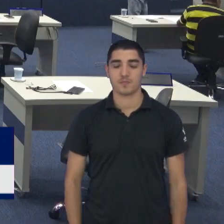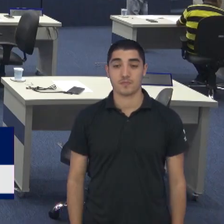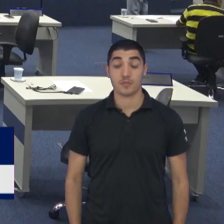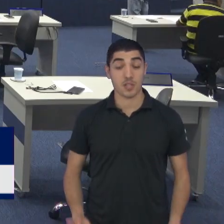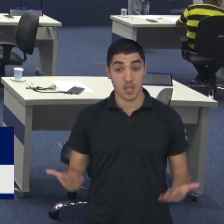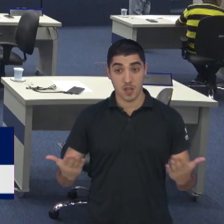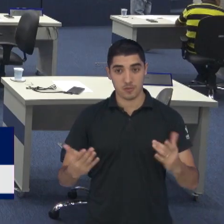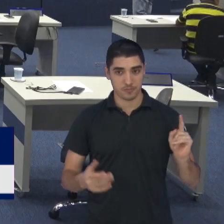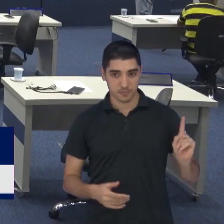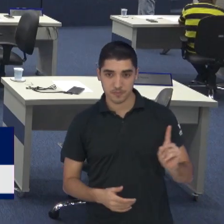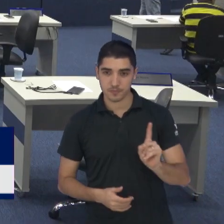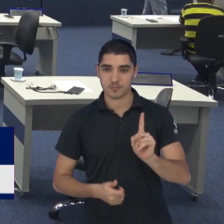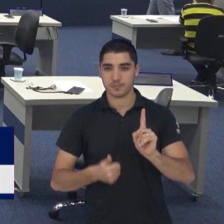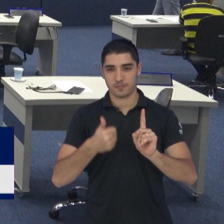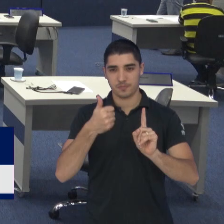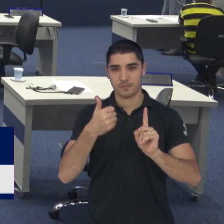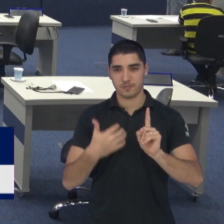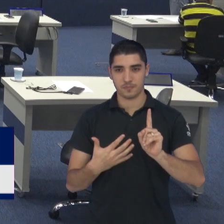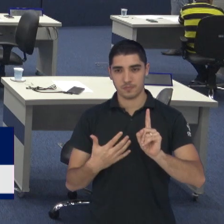Justificativo de votação.